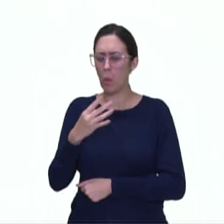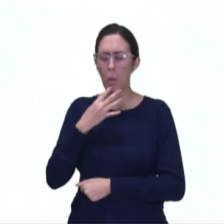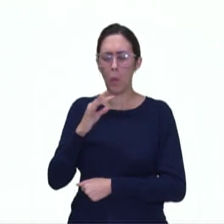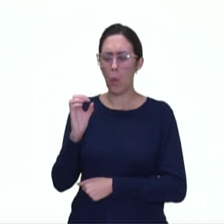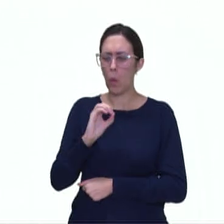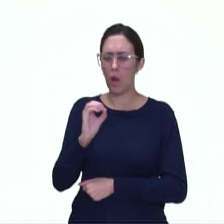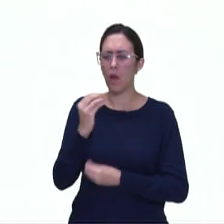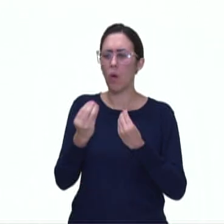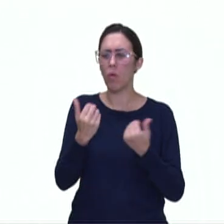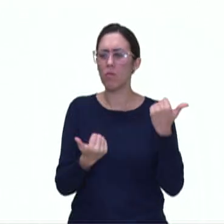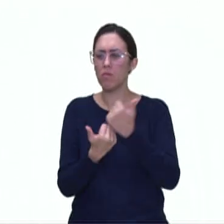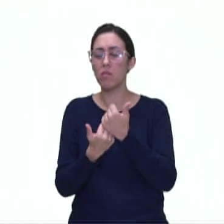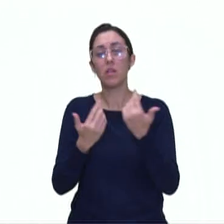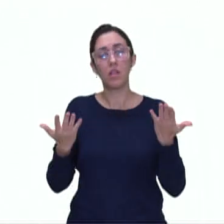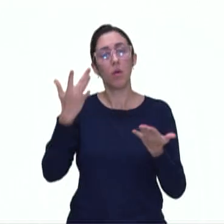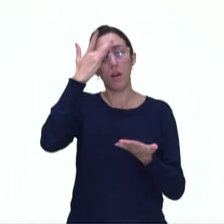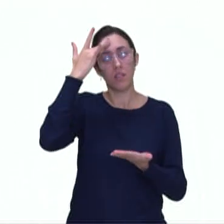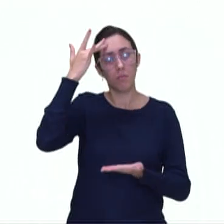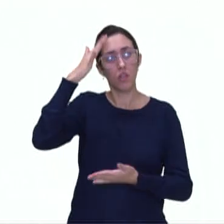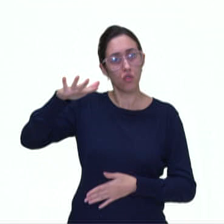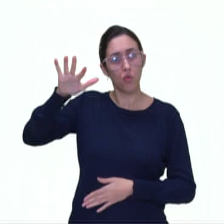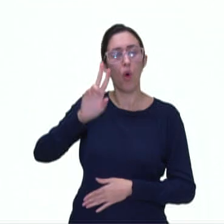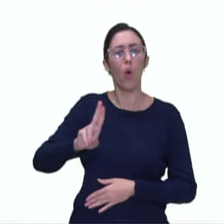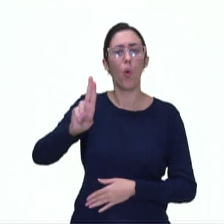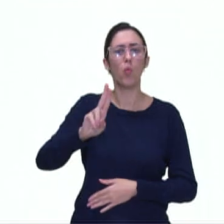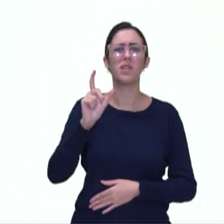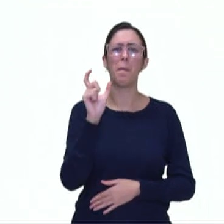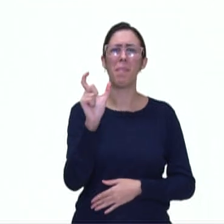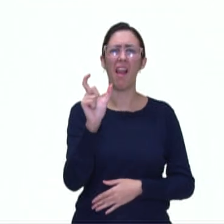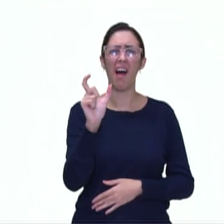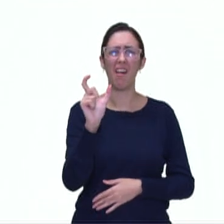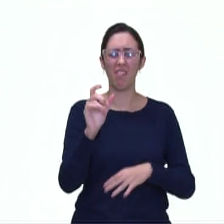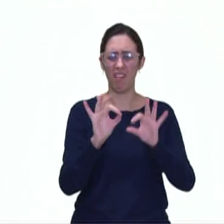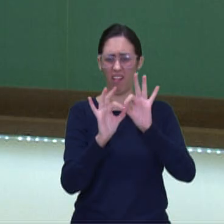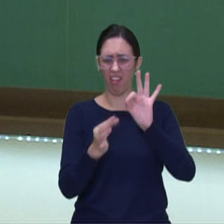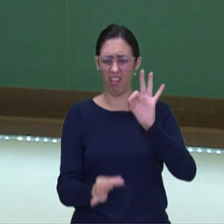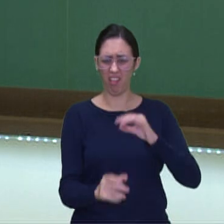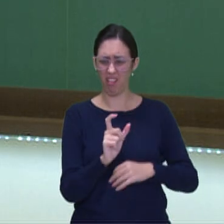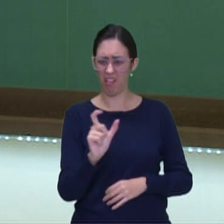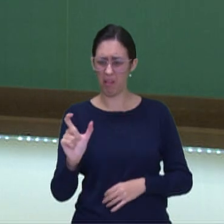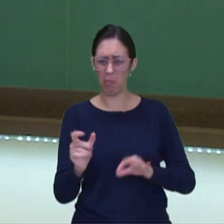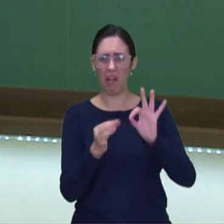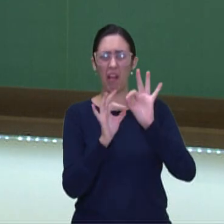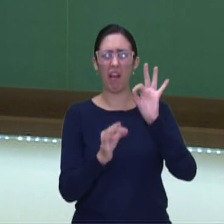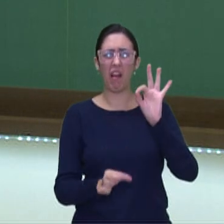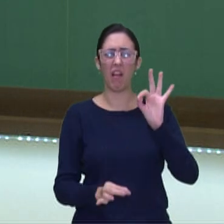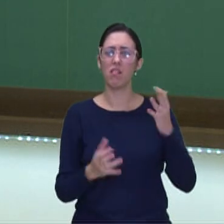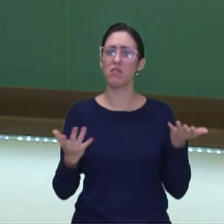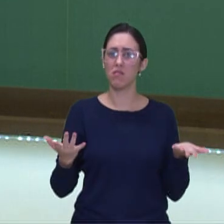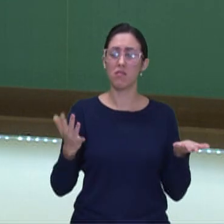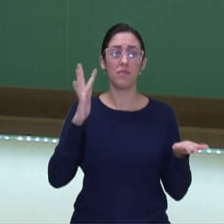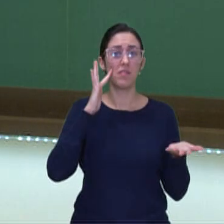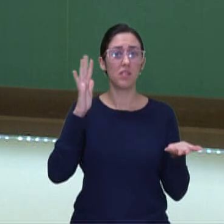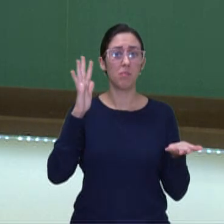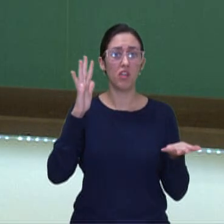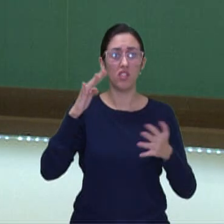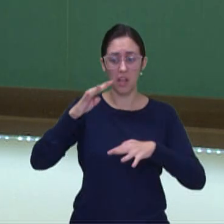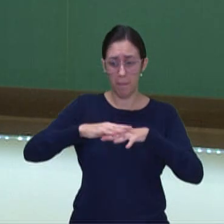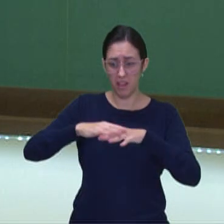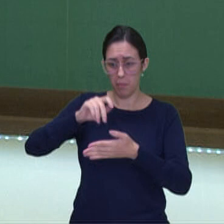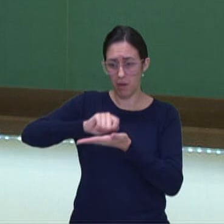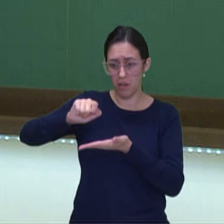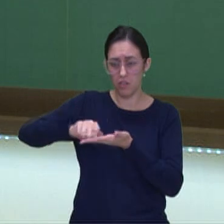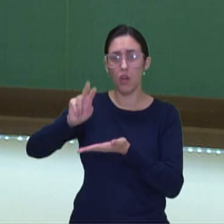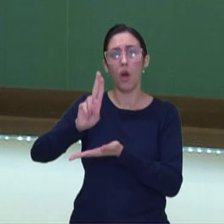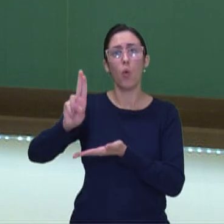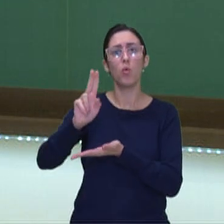recorrer às palavras. Isso, porém, tornava o cálculo longo e complicado. Imagine você registrar as ideias matemáticas usando apenas